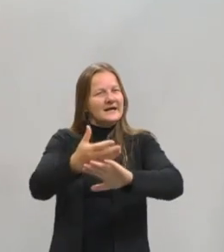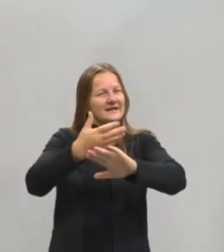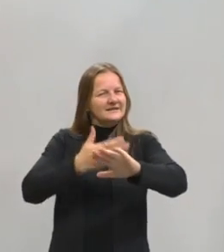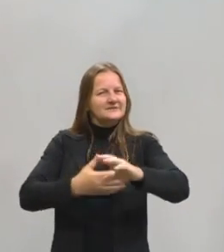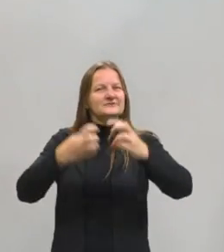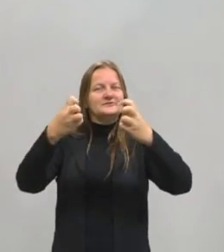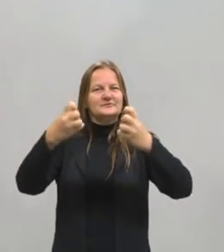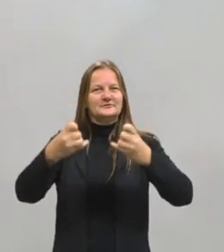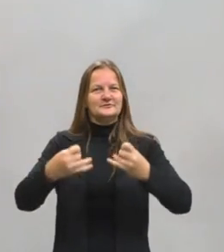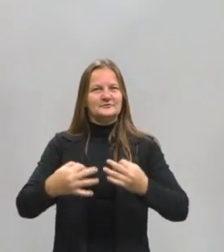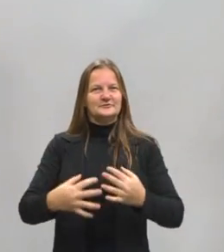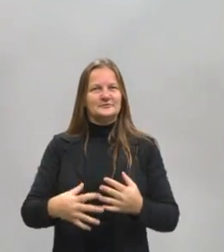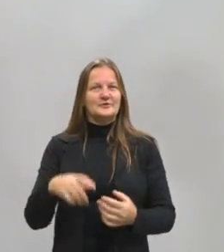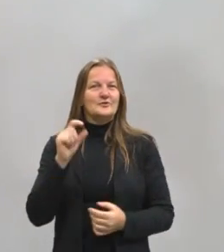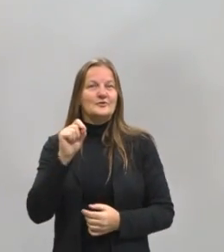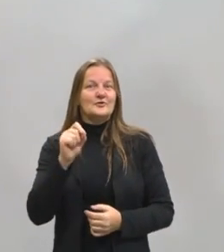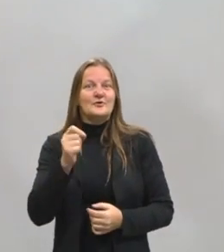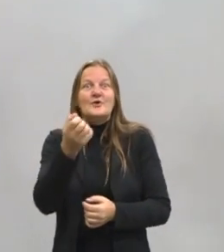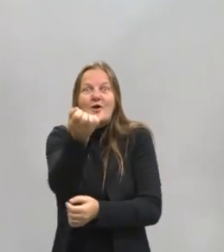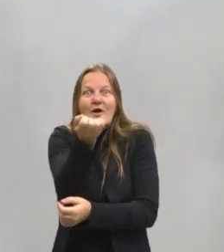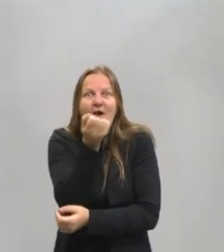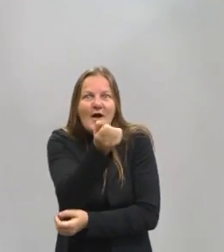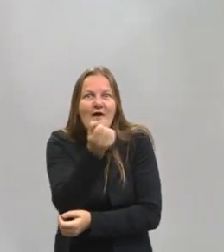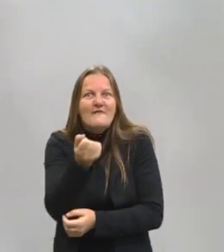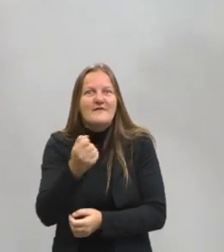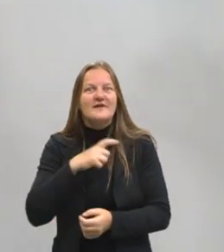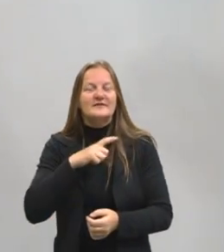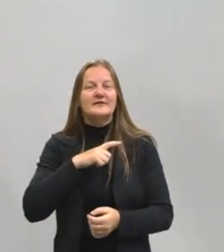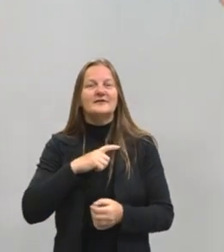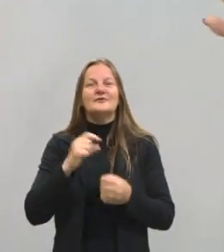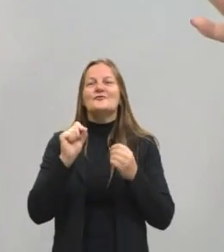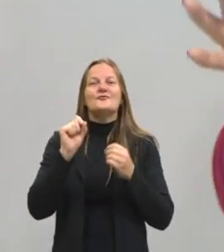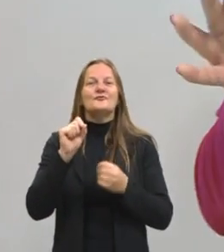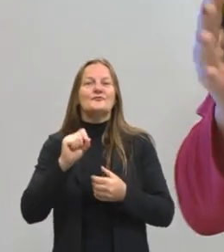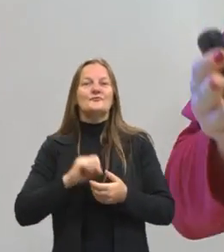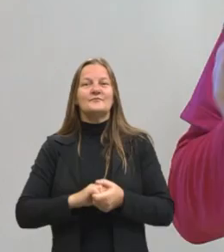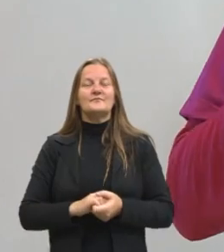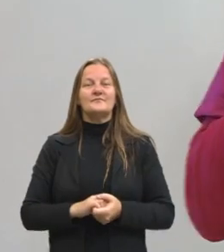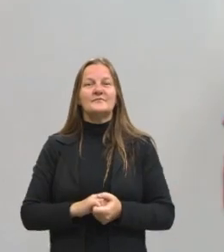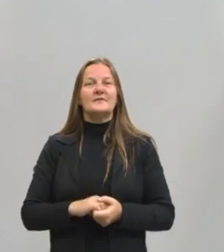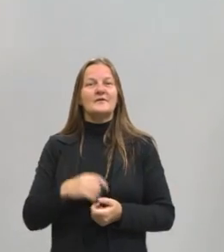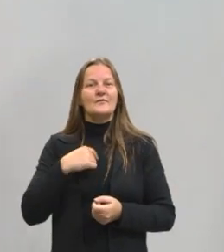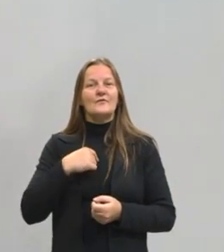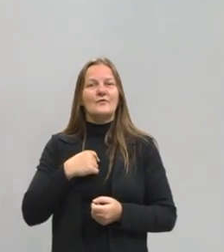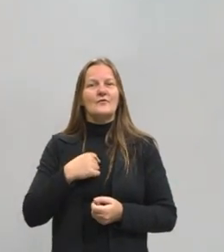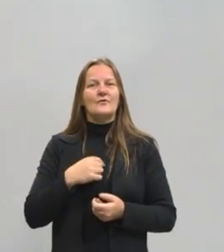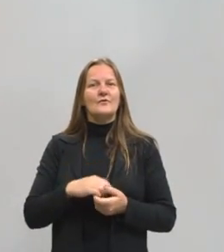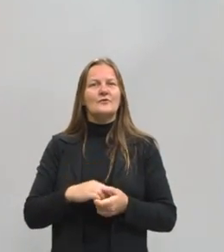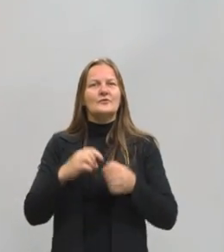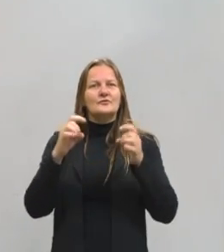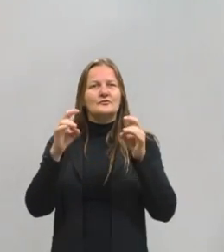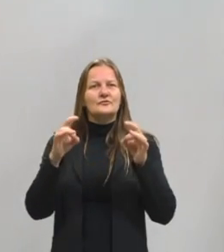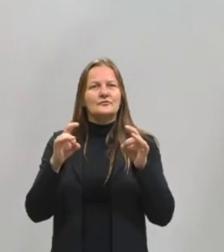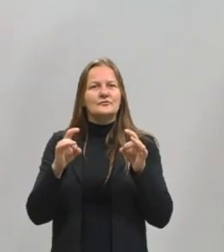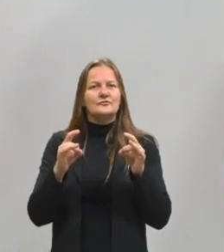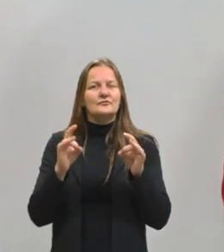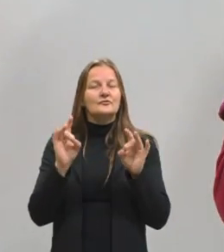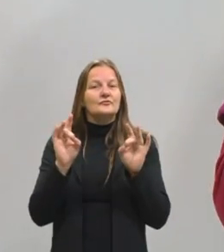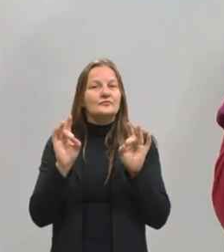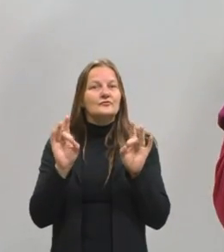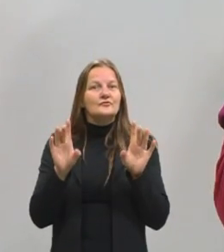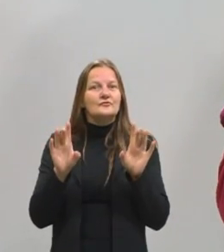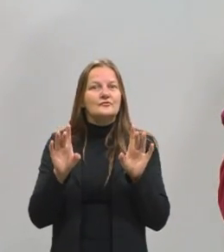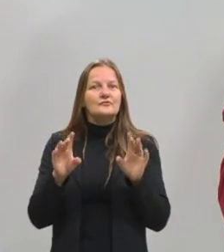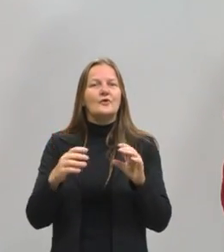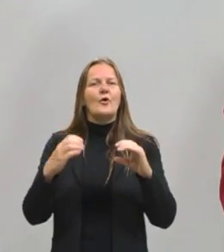explicar para vocês, afinal, que gaveta é essa, que surto é esse que a professora teve, eu vou só concluir o nosso conteúdo da